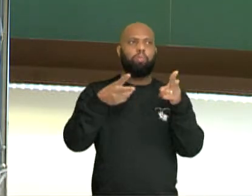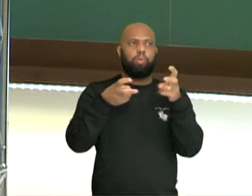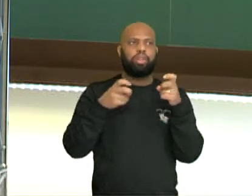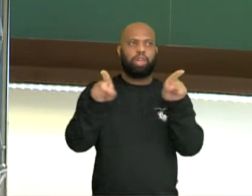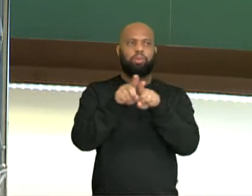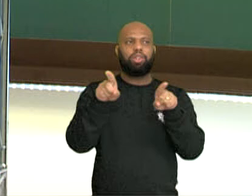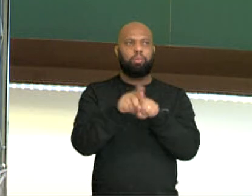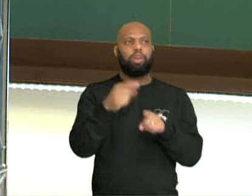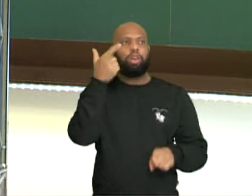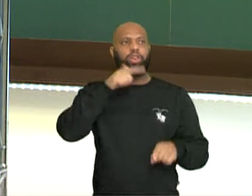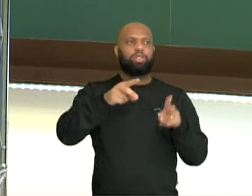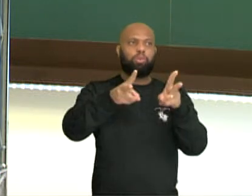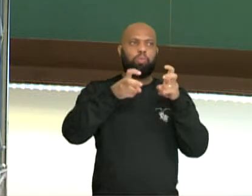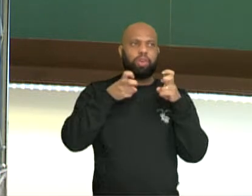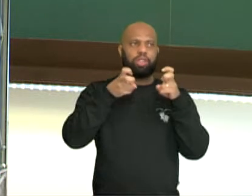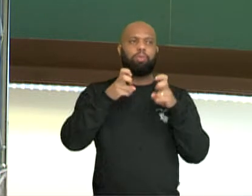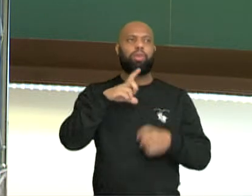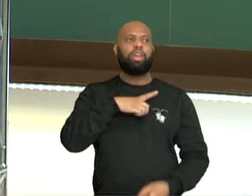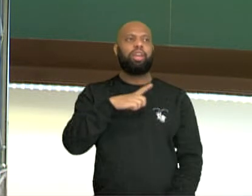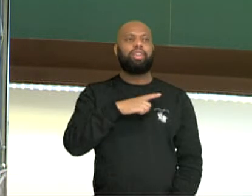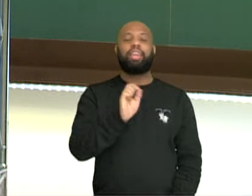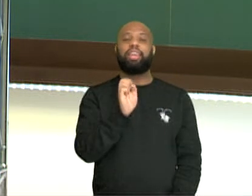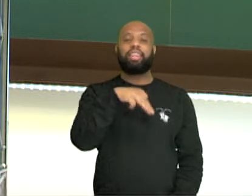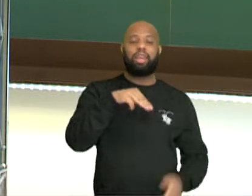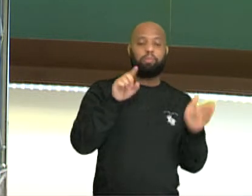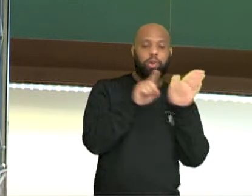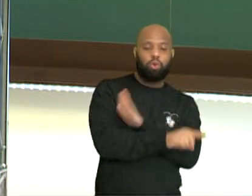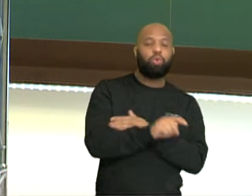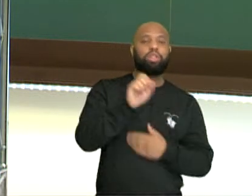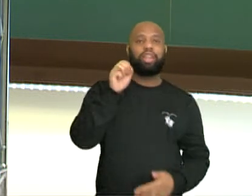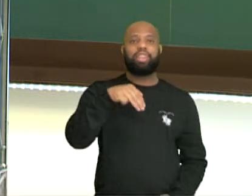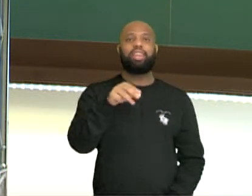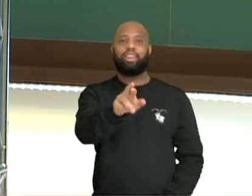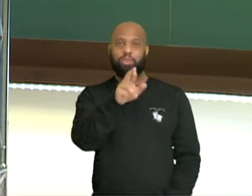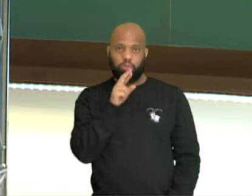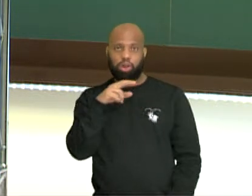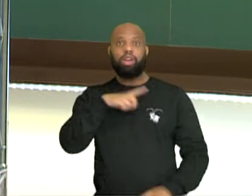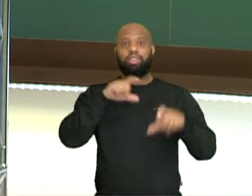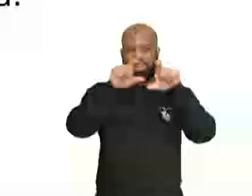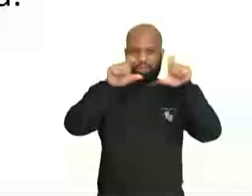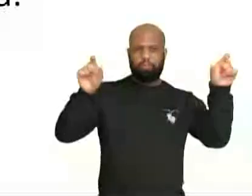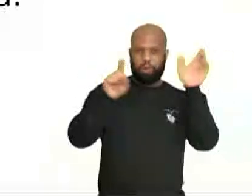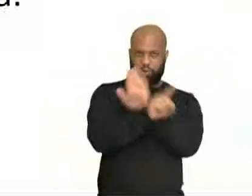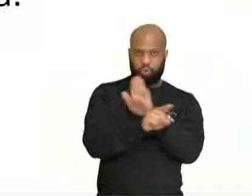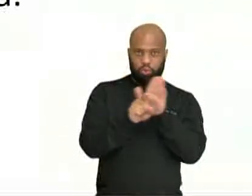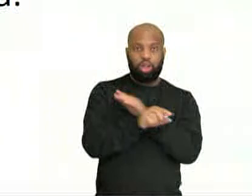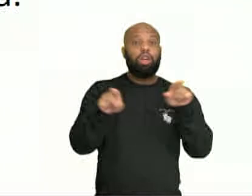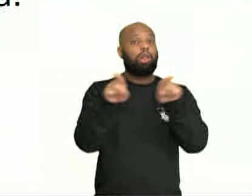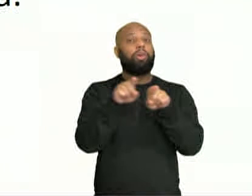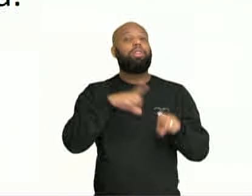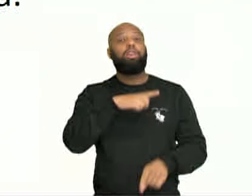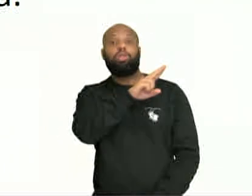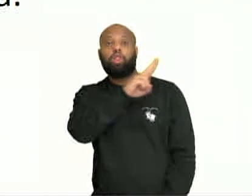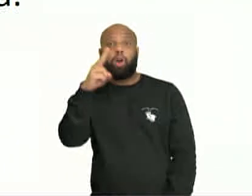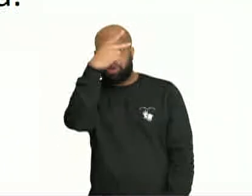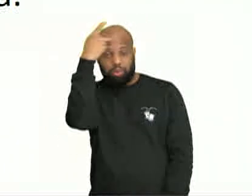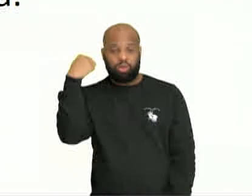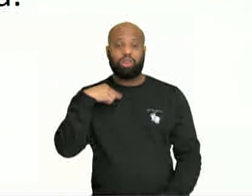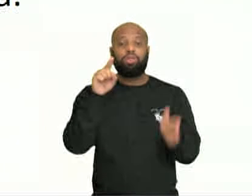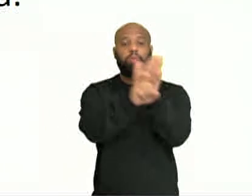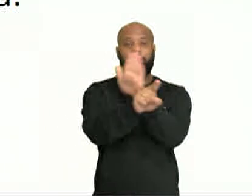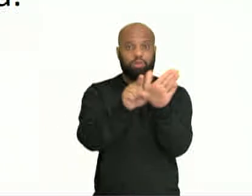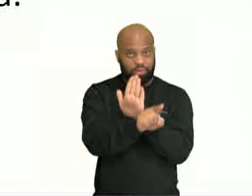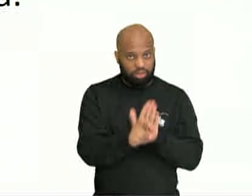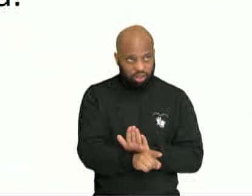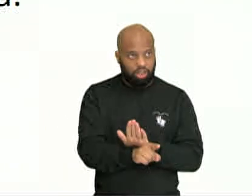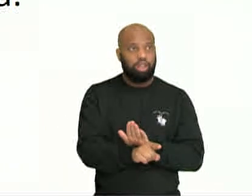as marcas, ó, o Ariano Suassuna, aqui, ó, a pergunta, o nome do entrevistado, aqui é